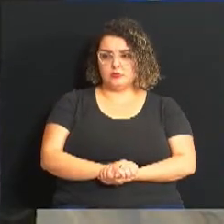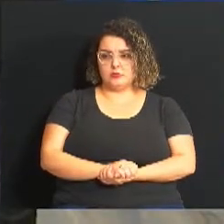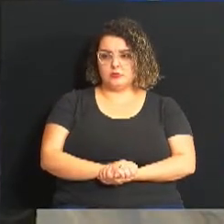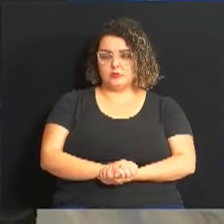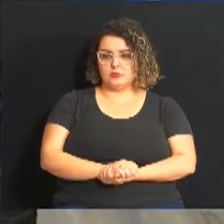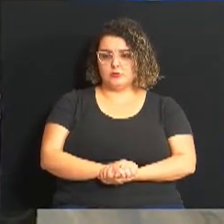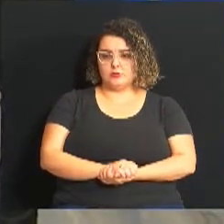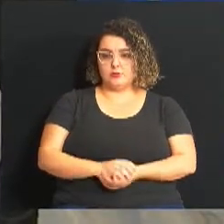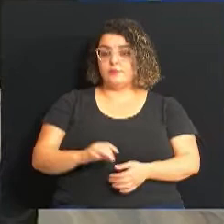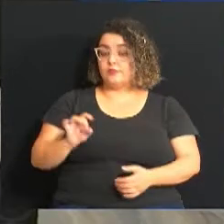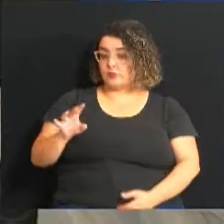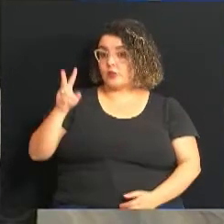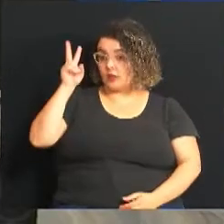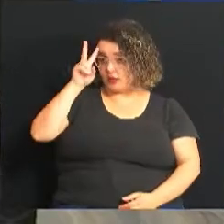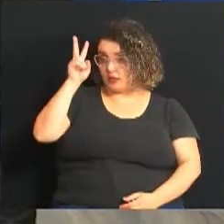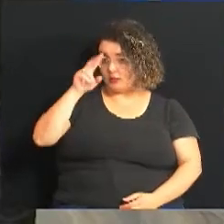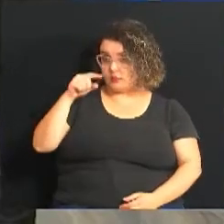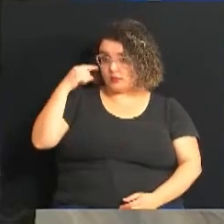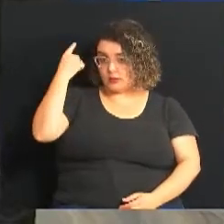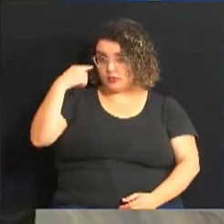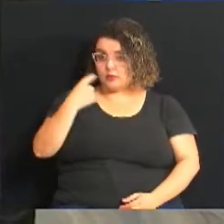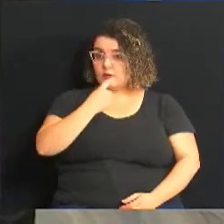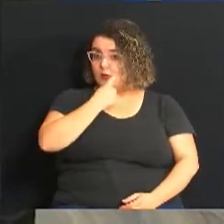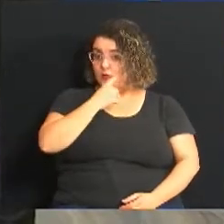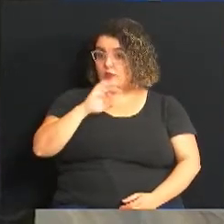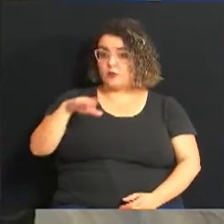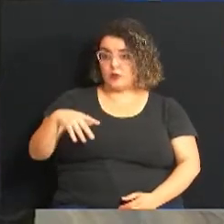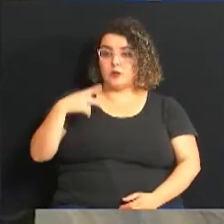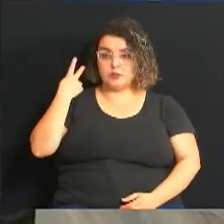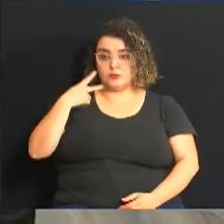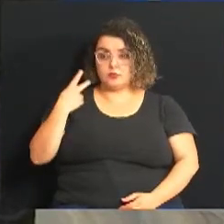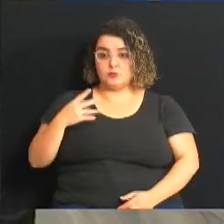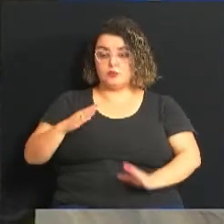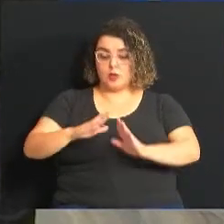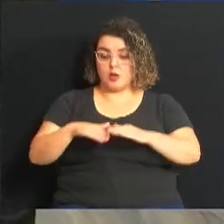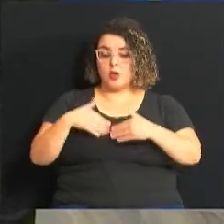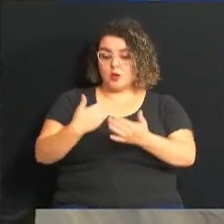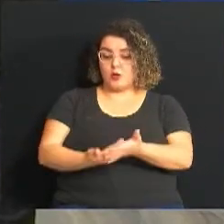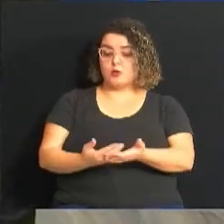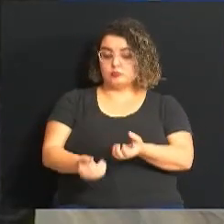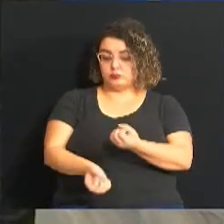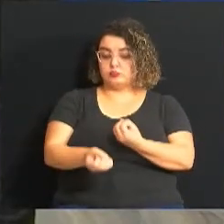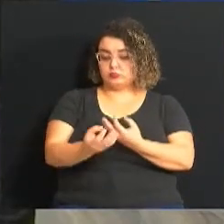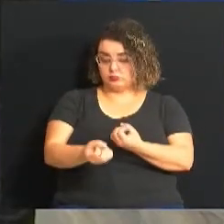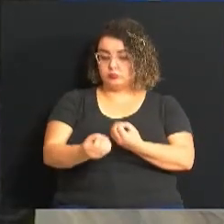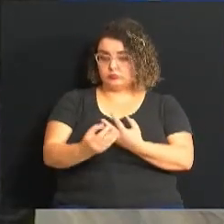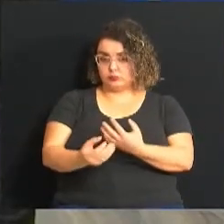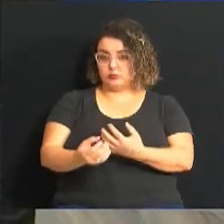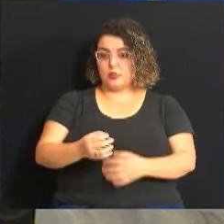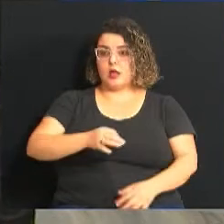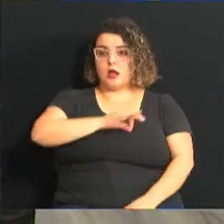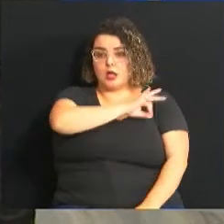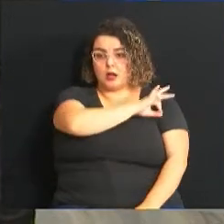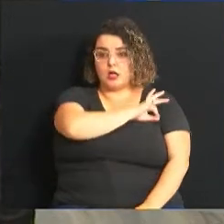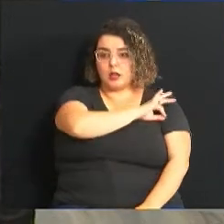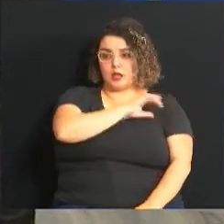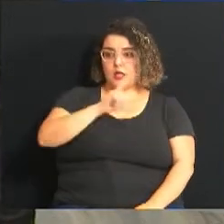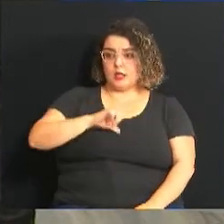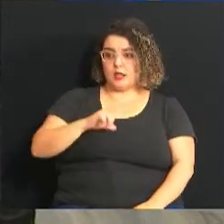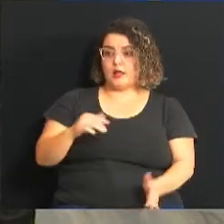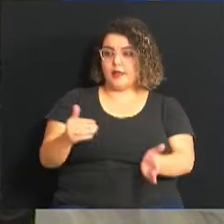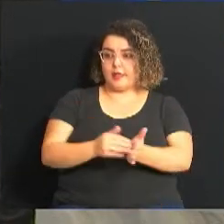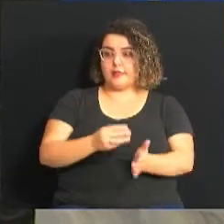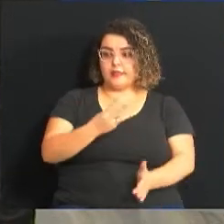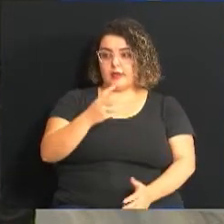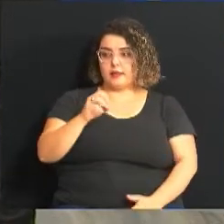Só lembrando, Mirna Abreu, quando um parlamentar ele protocola este requerimento de informações, a prefeitura tem até 30 dias para